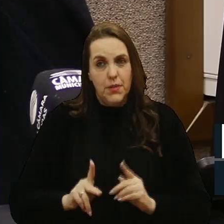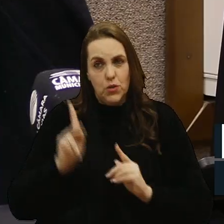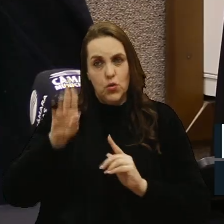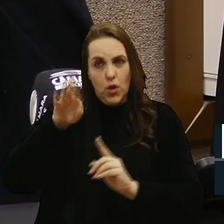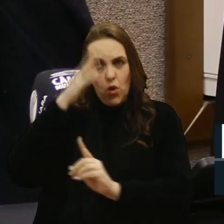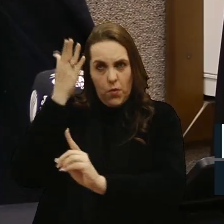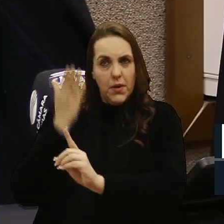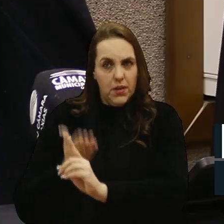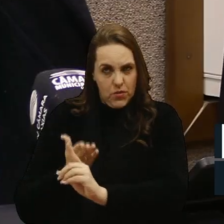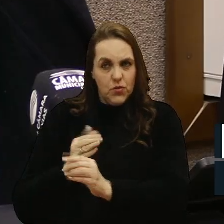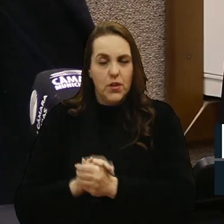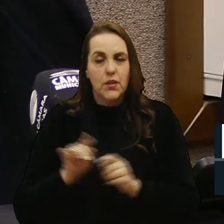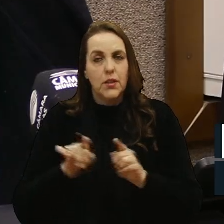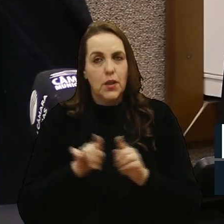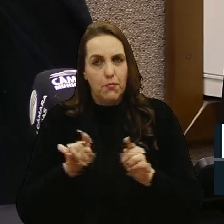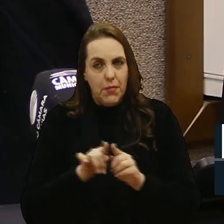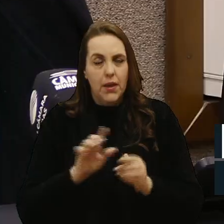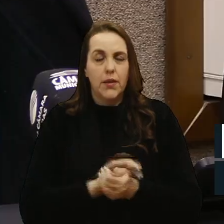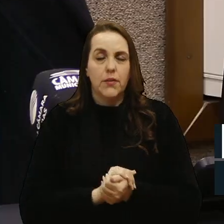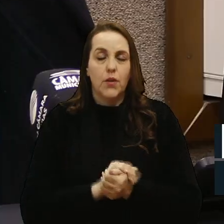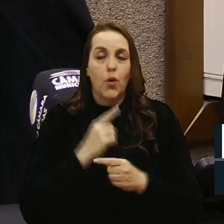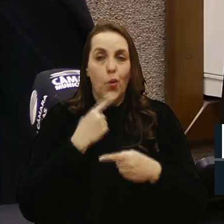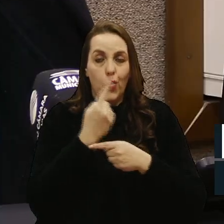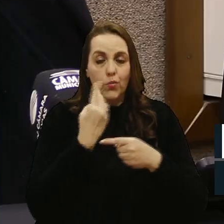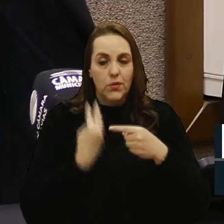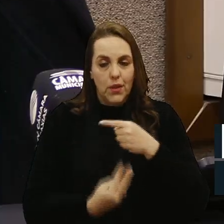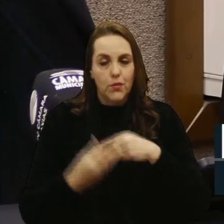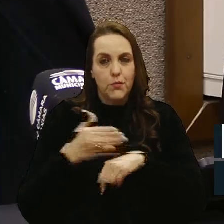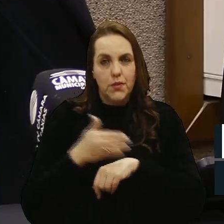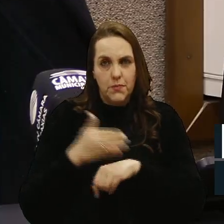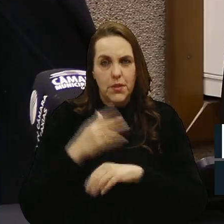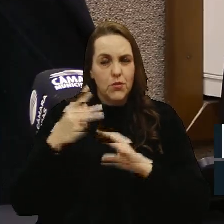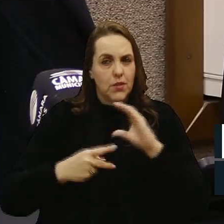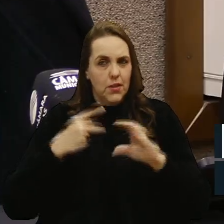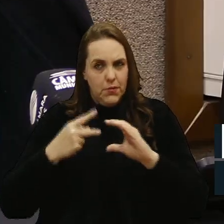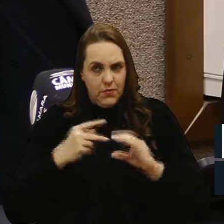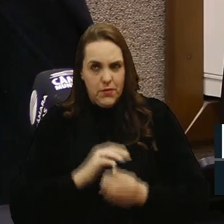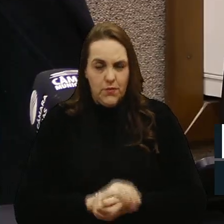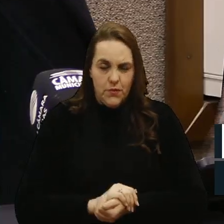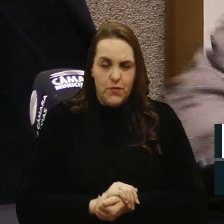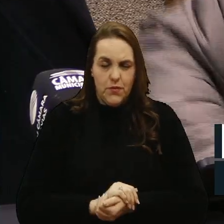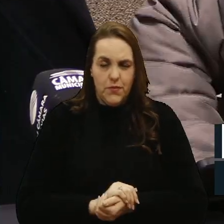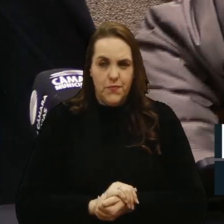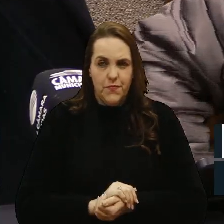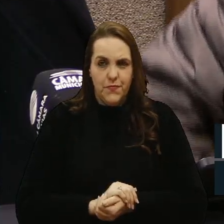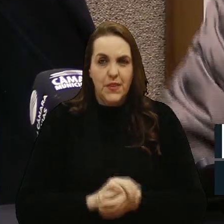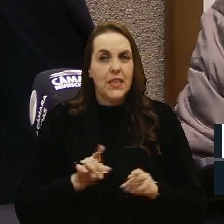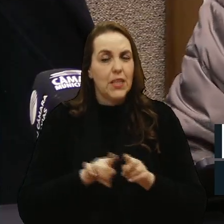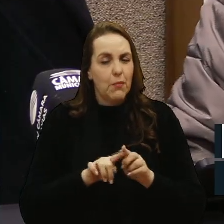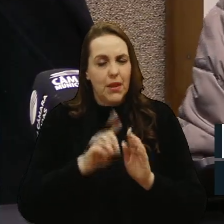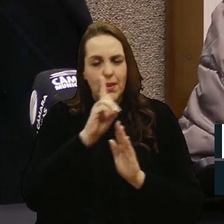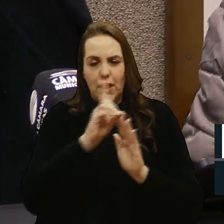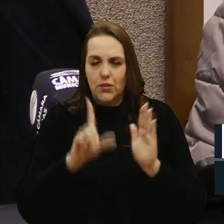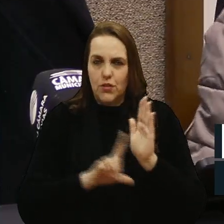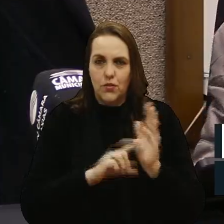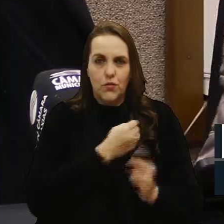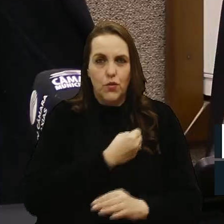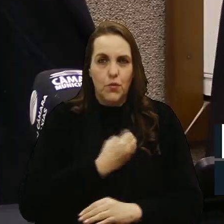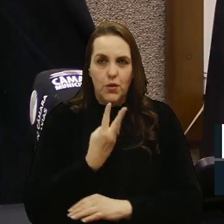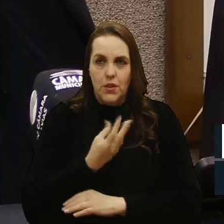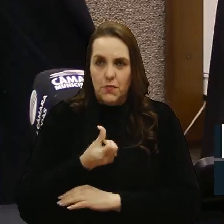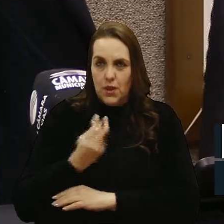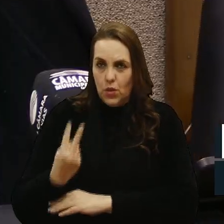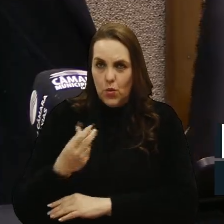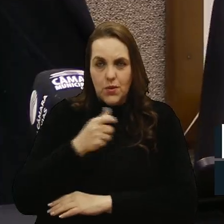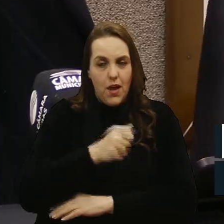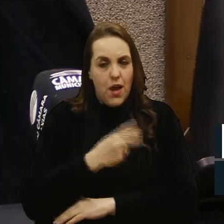ser homenageada, além da subscrição de 1/3 dos membros da Câmara Municipal. Ademais, o decreto legislativo número 362-A,